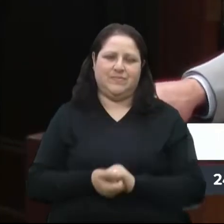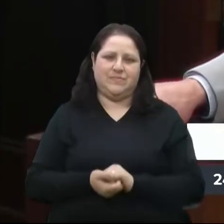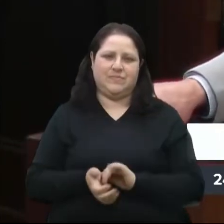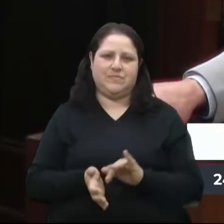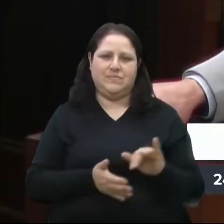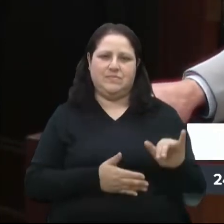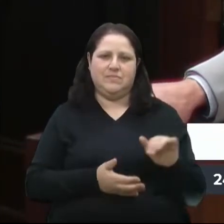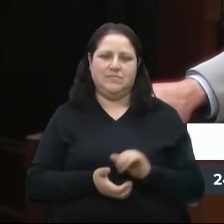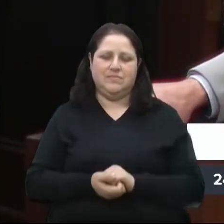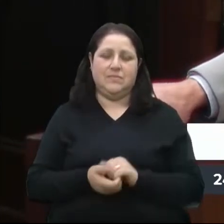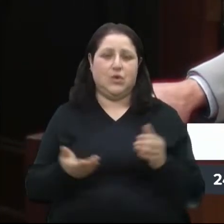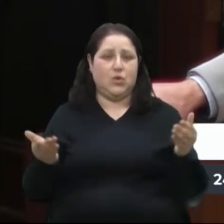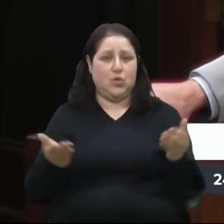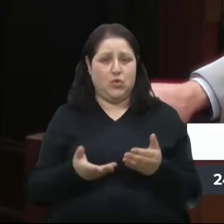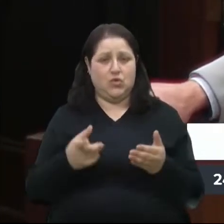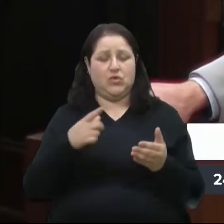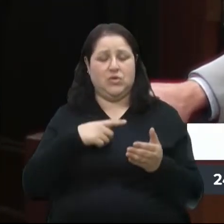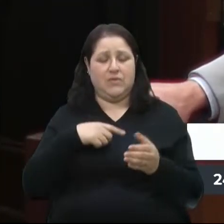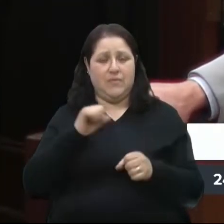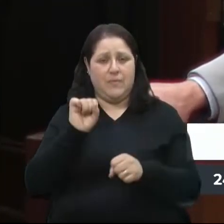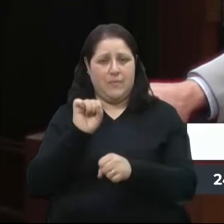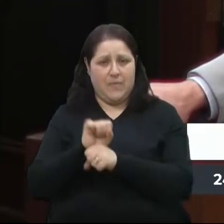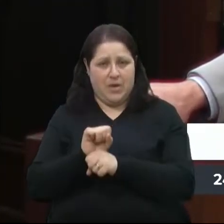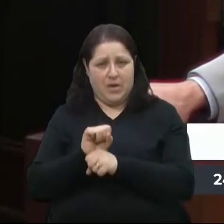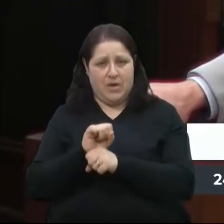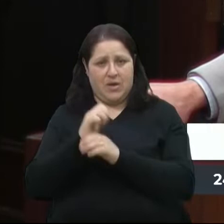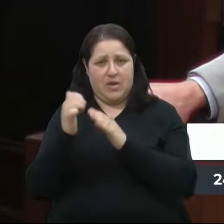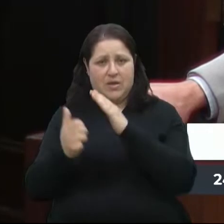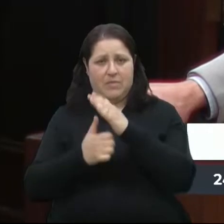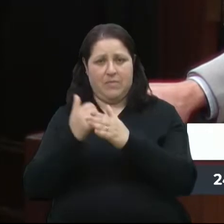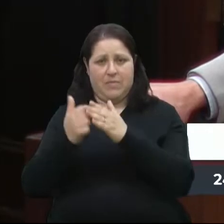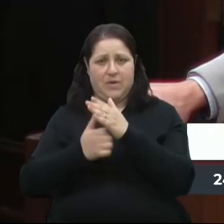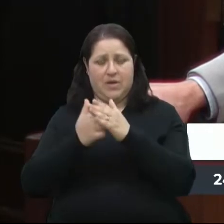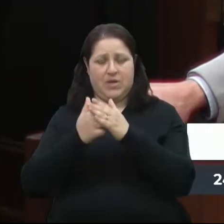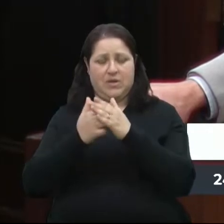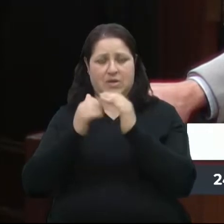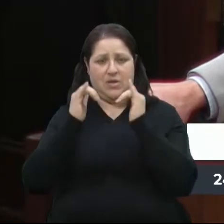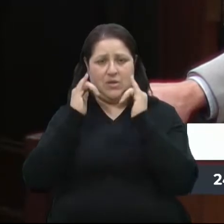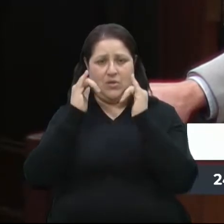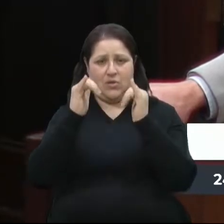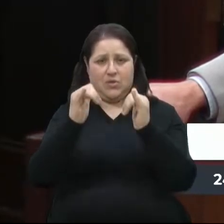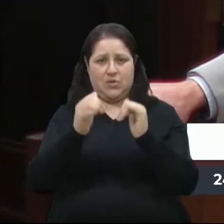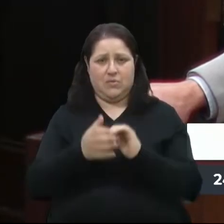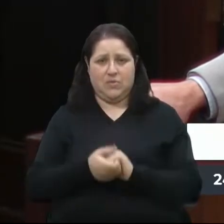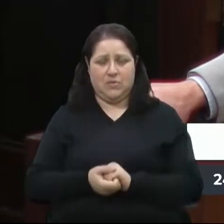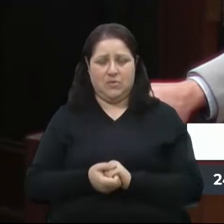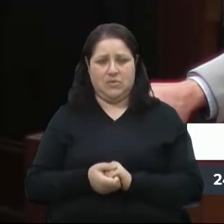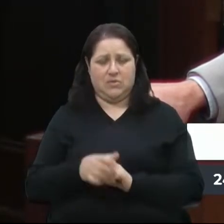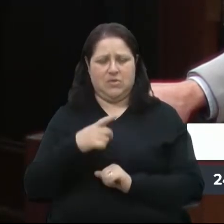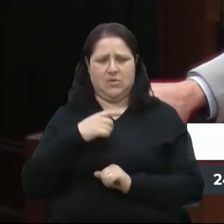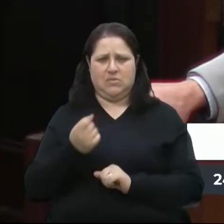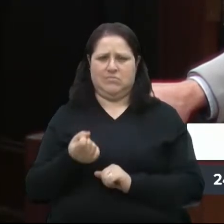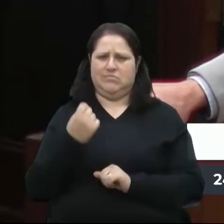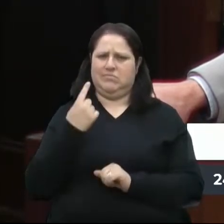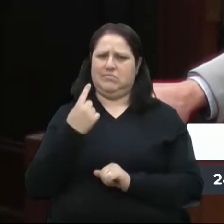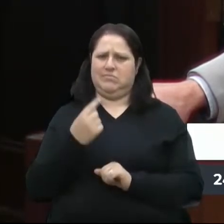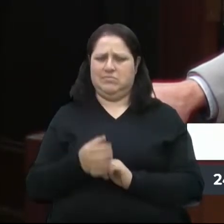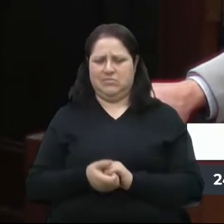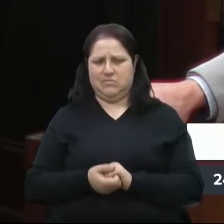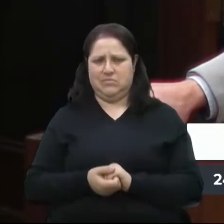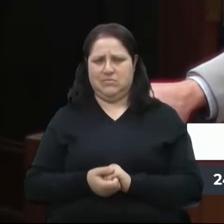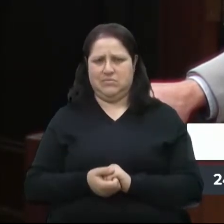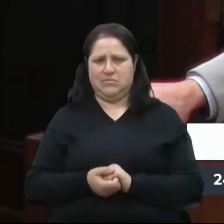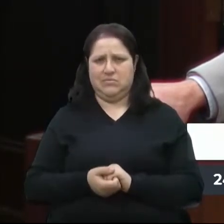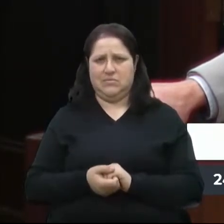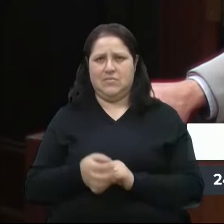hoje, onde que existe essa paralisação da empresa Visate, causa estranheza,